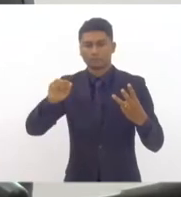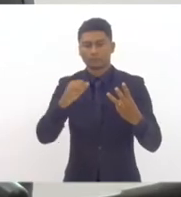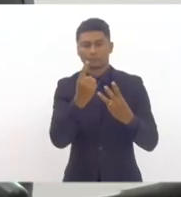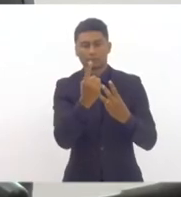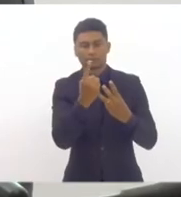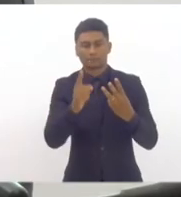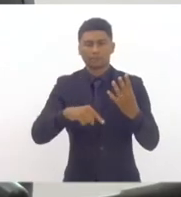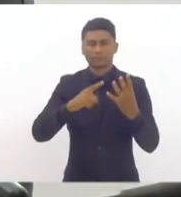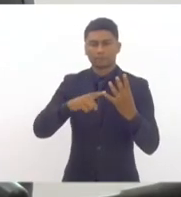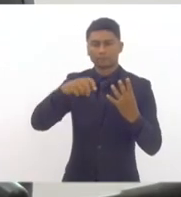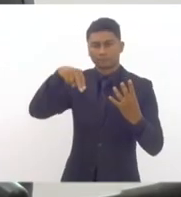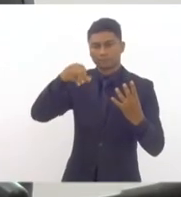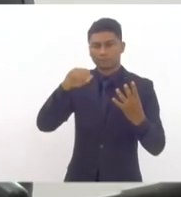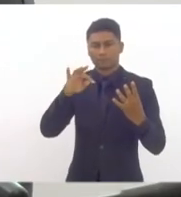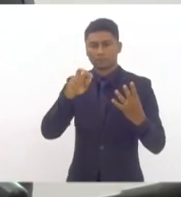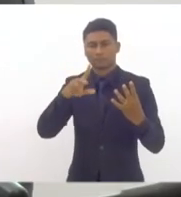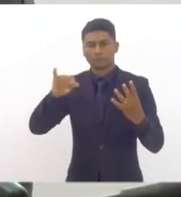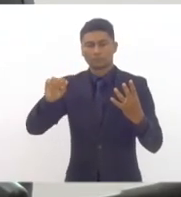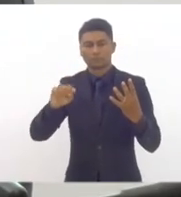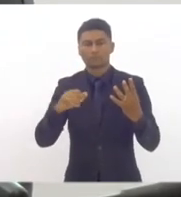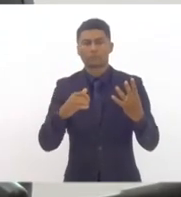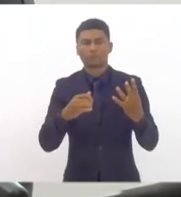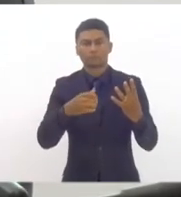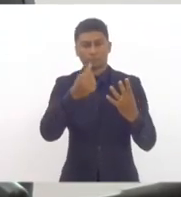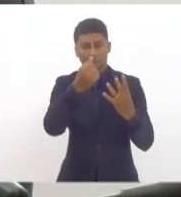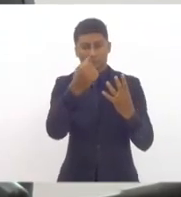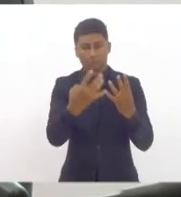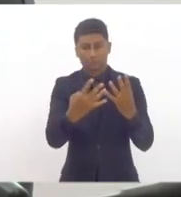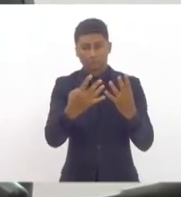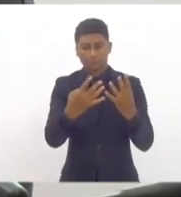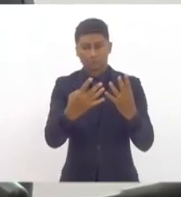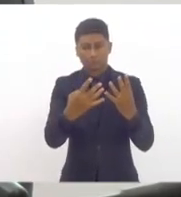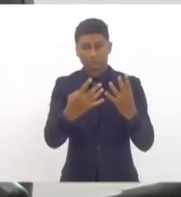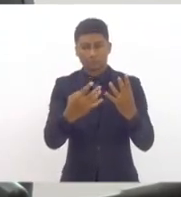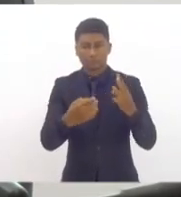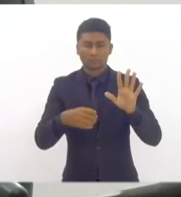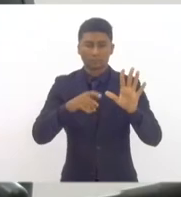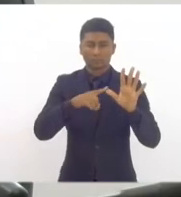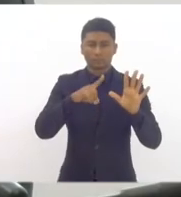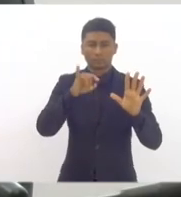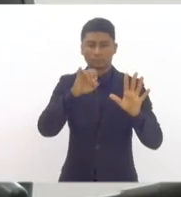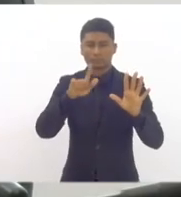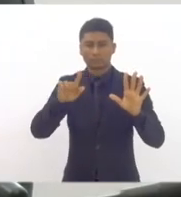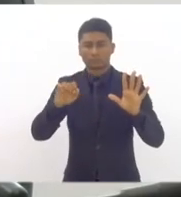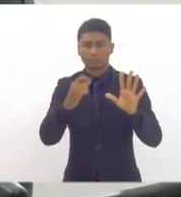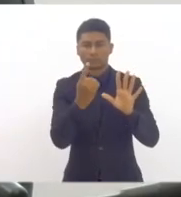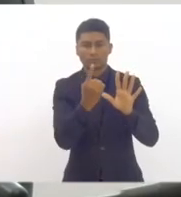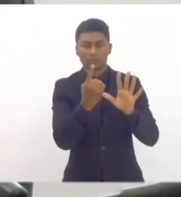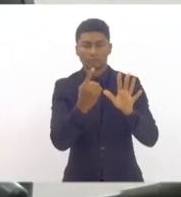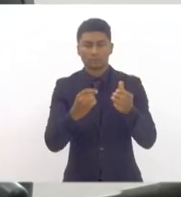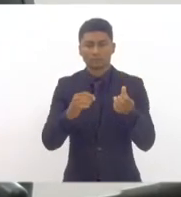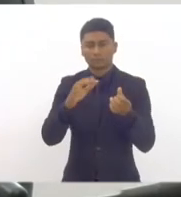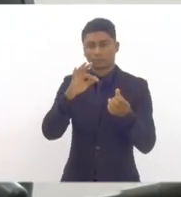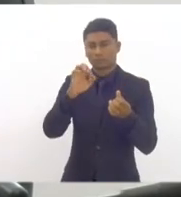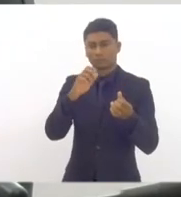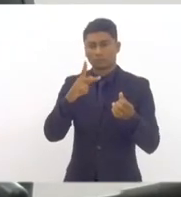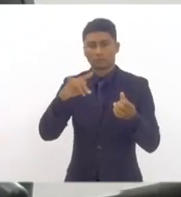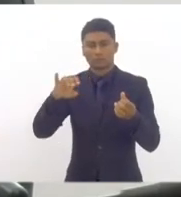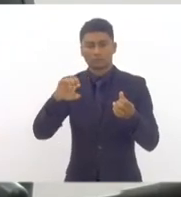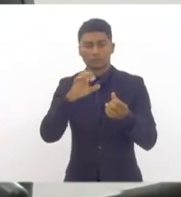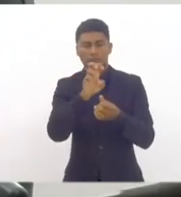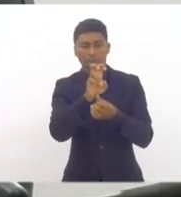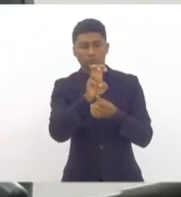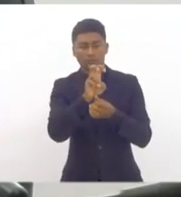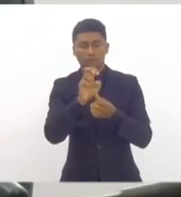voto, Natália Damásio, com 14 votos. Diego de Bem, 1 voto. Felipe Aste, com